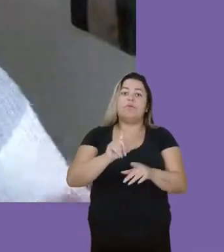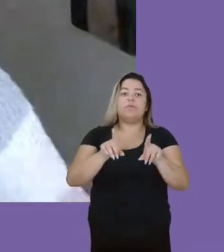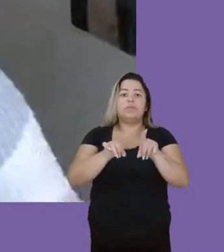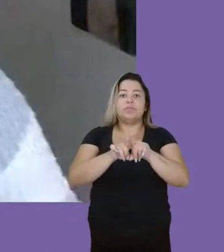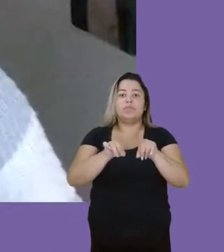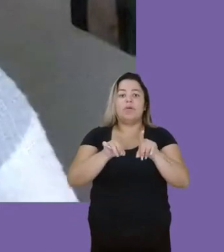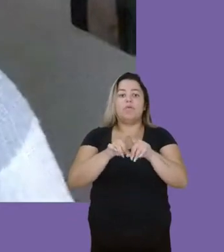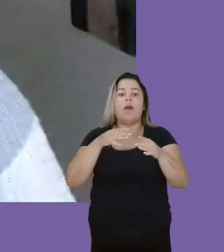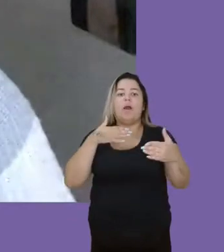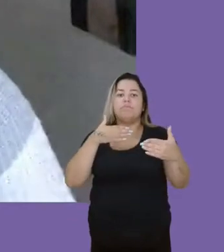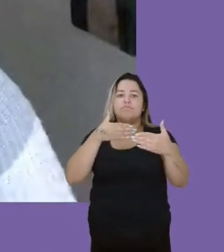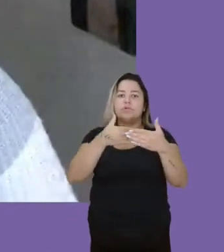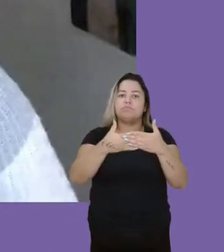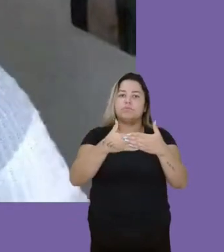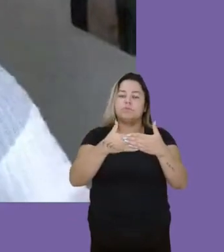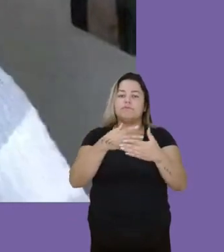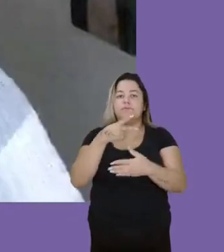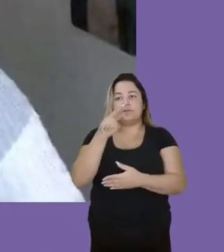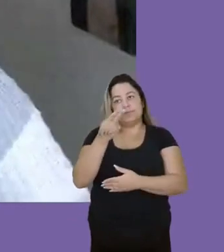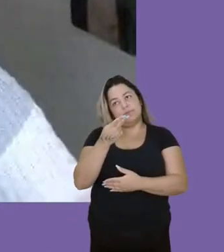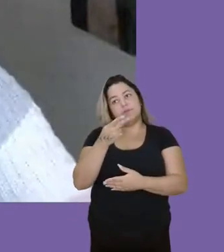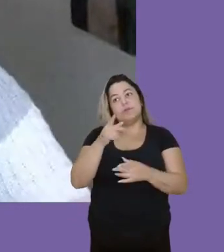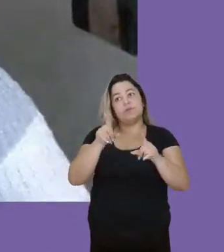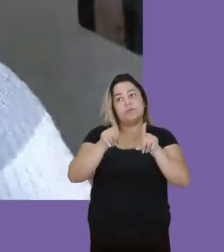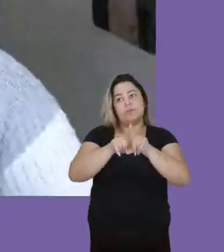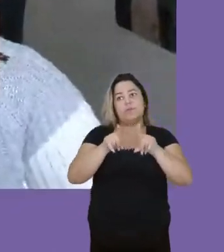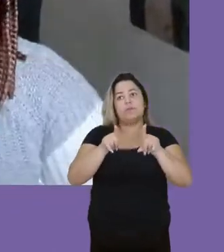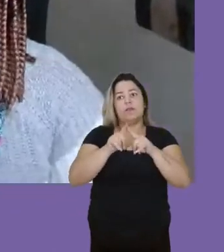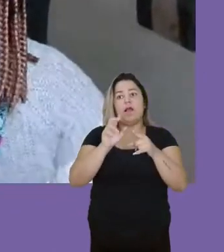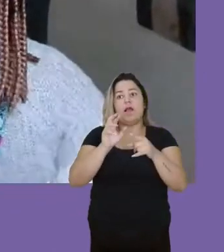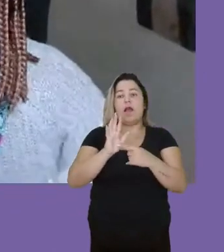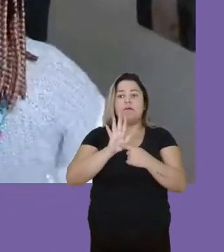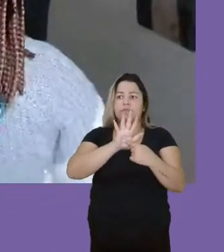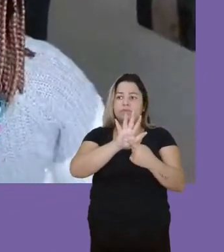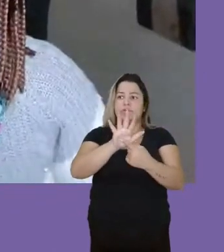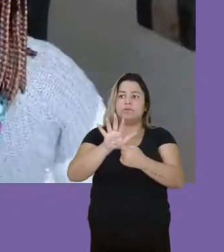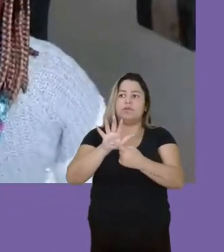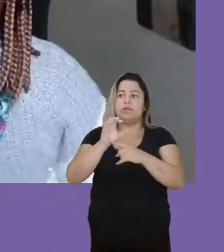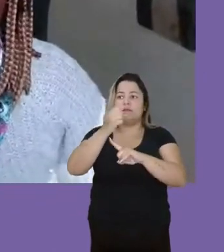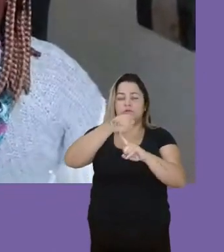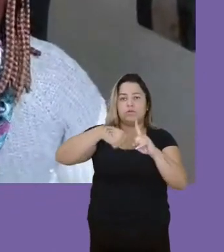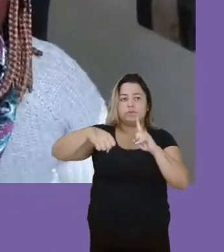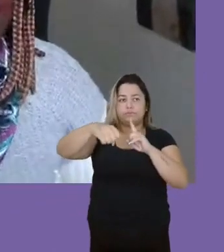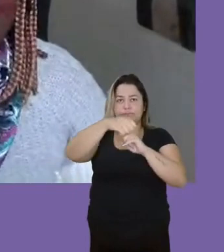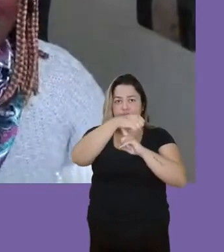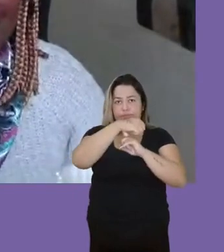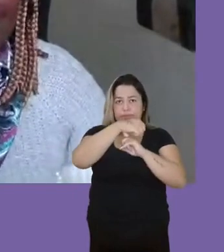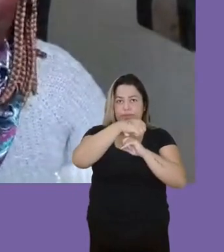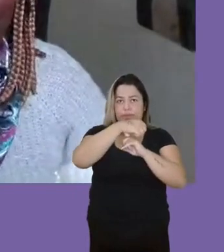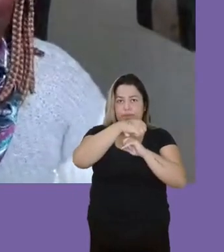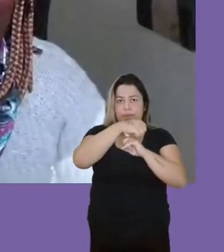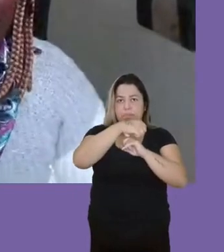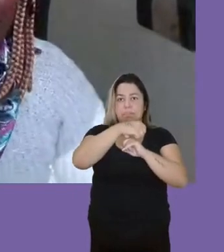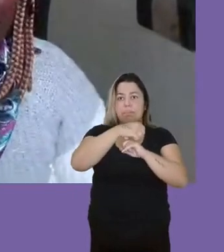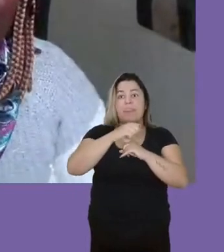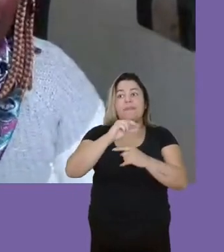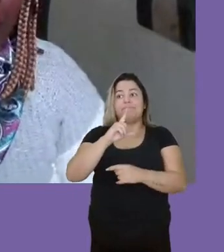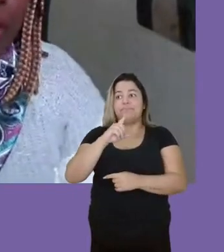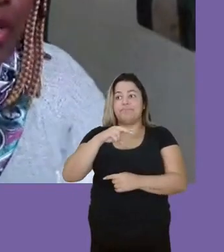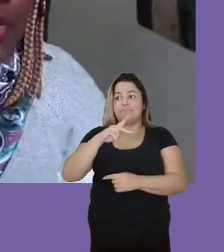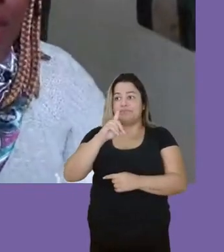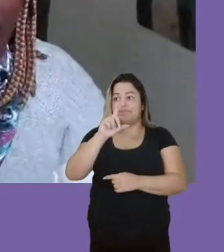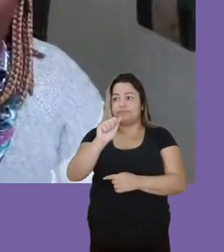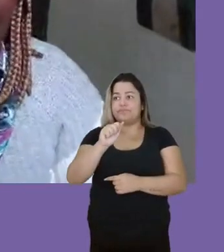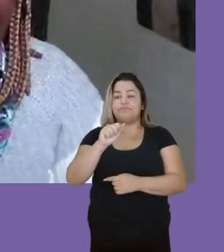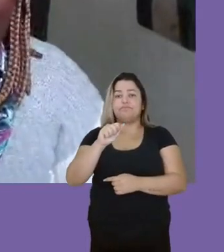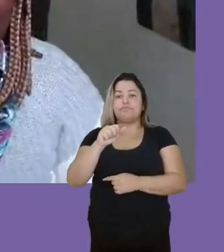uma proximidade, digamos assim, das representações existentes na sociedade. A agenda desses setores nós vamos